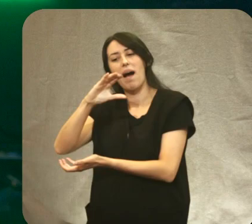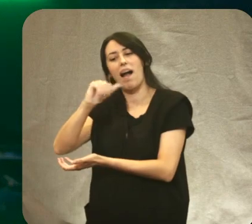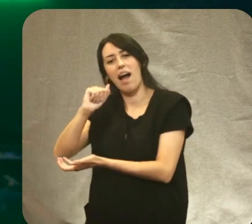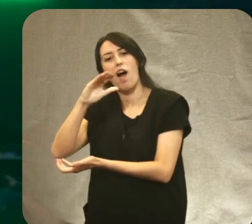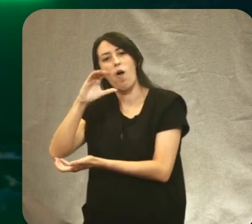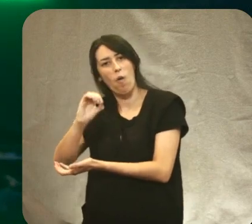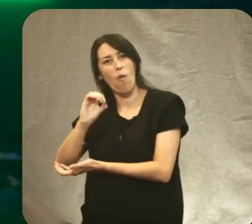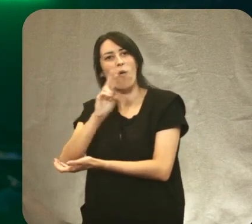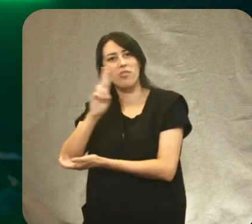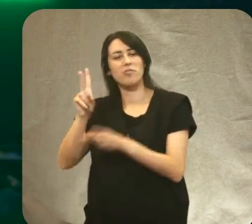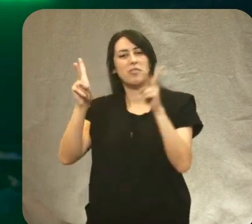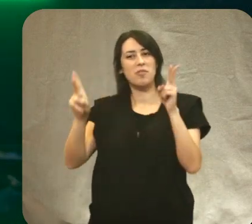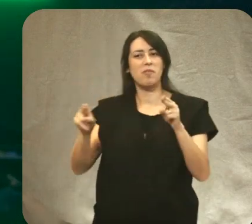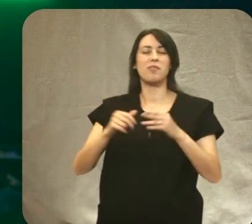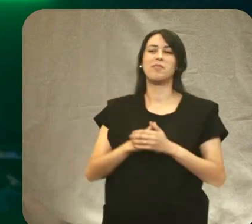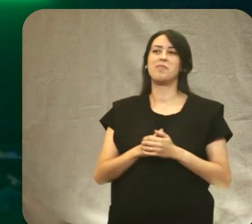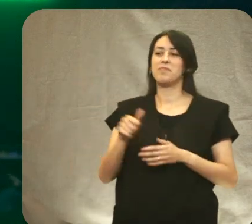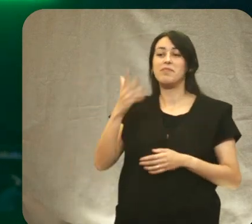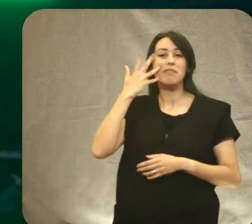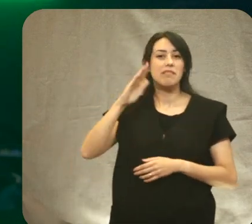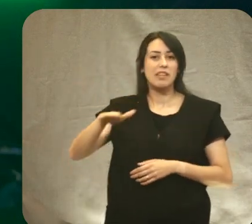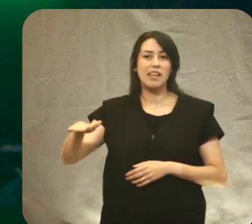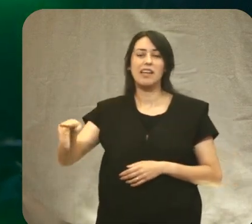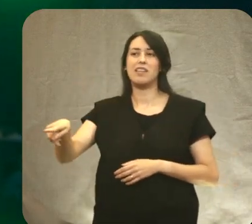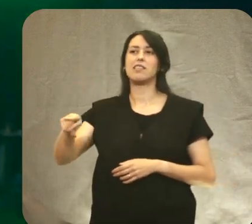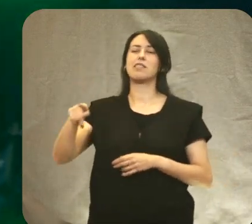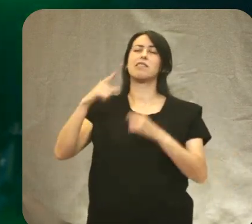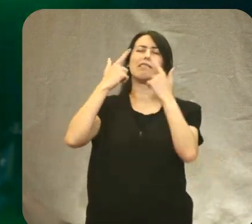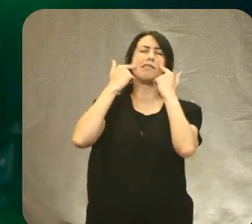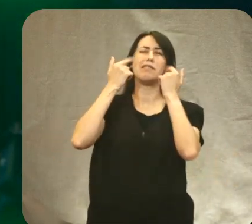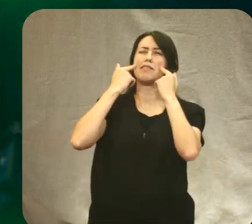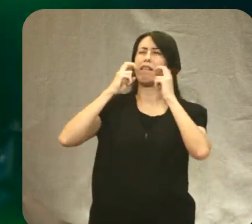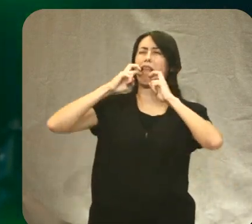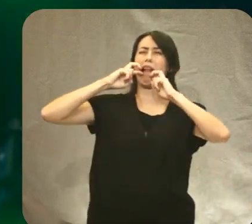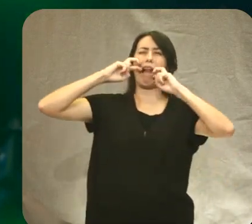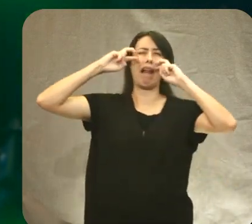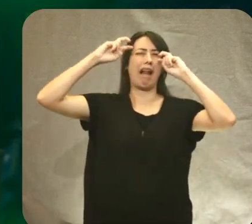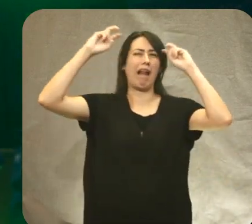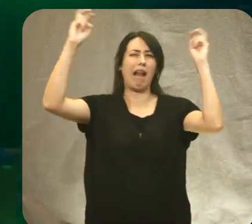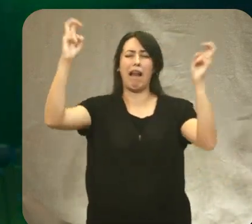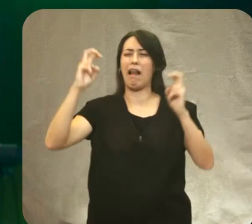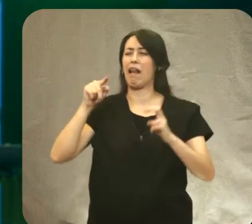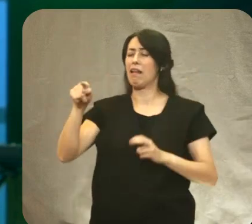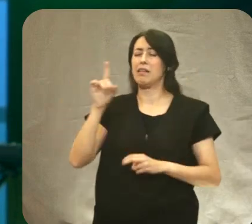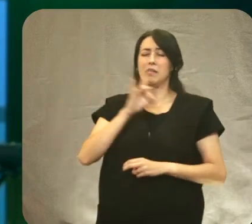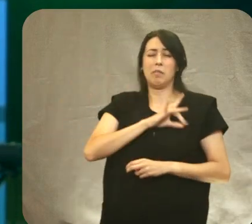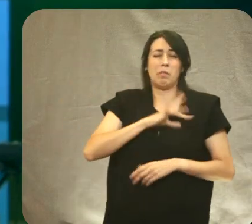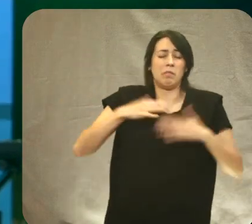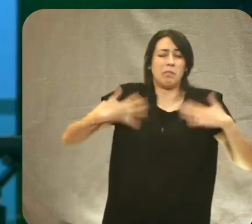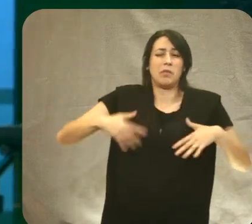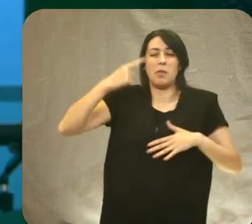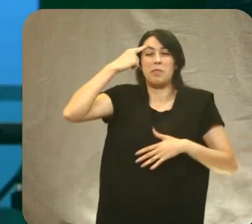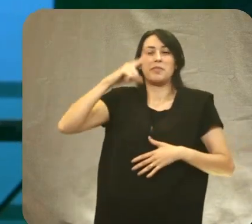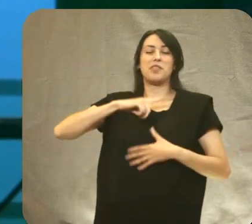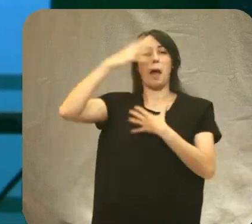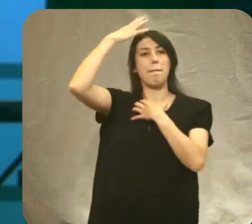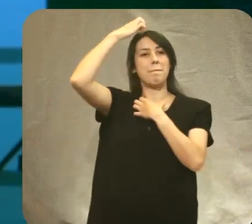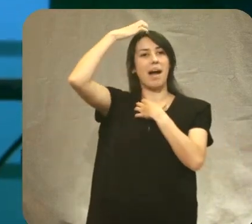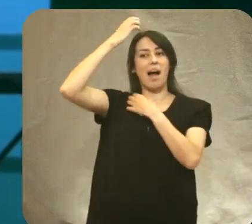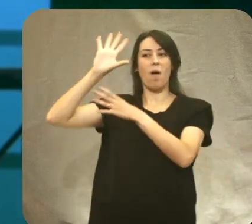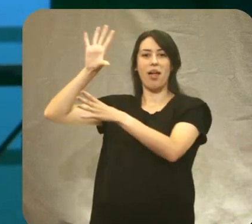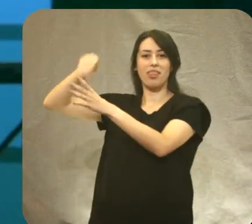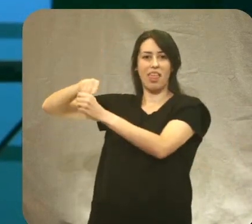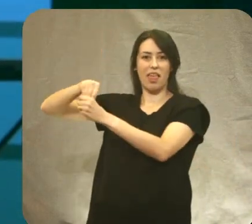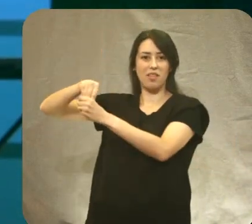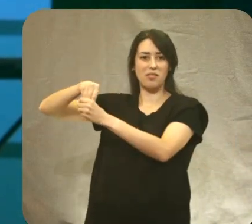Vou lá, enquanto as crianças choram, minha mulher iluminando o pneu com cobertor por causa dos bichos. Com dificuldade